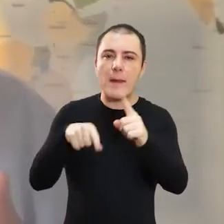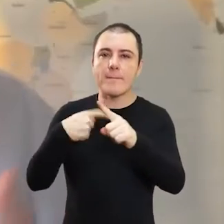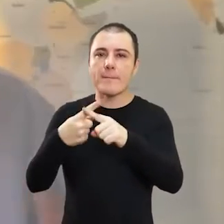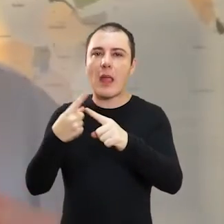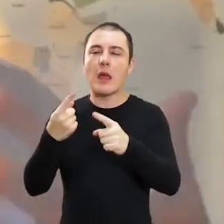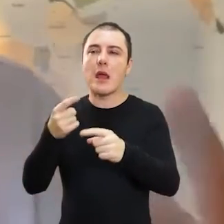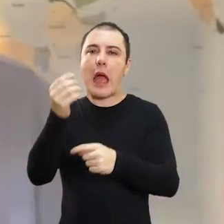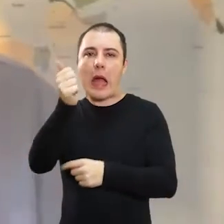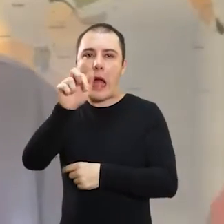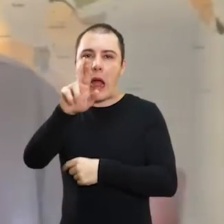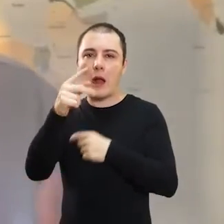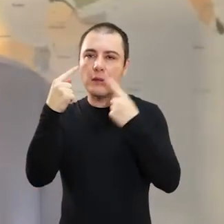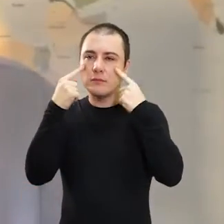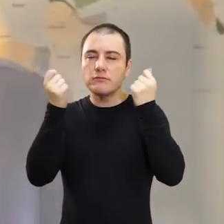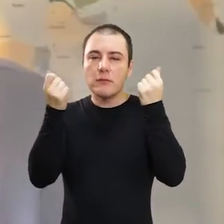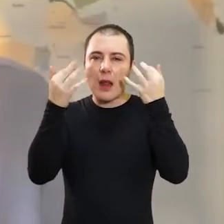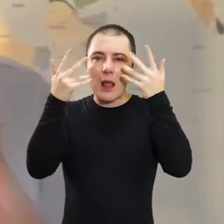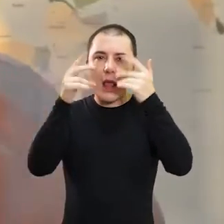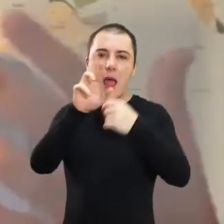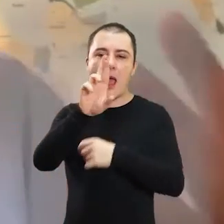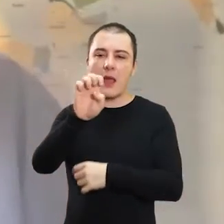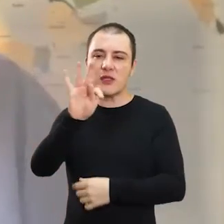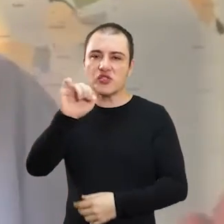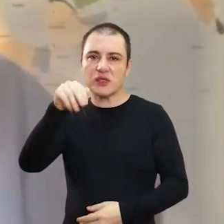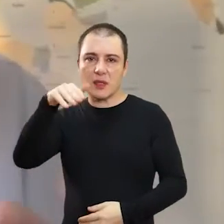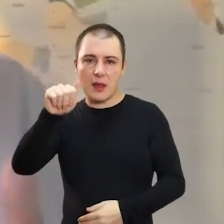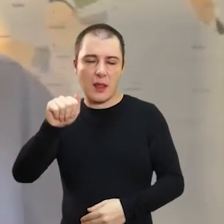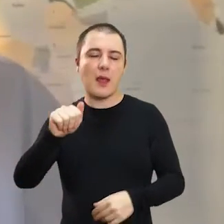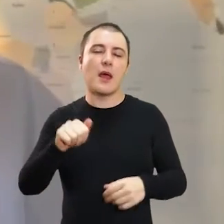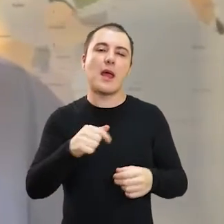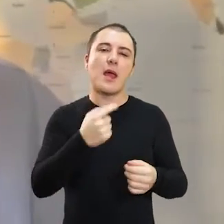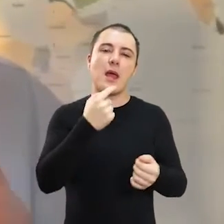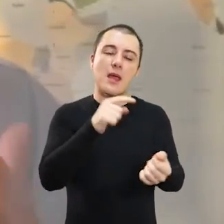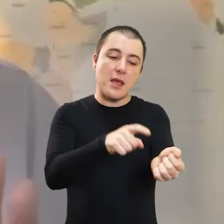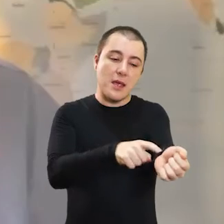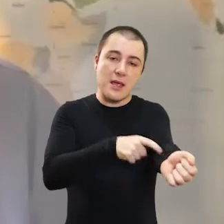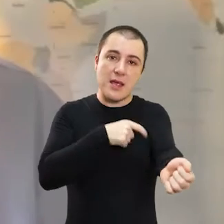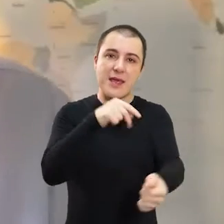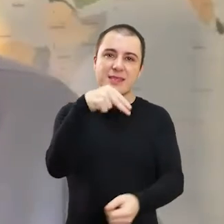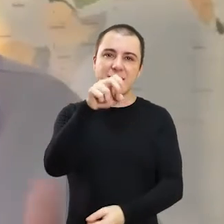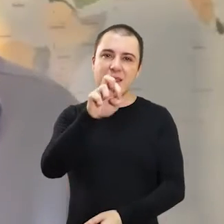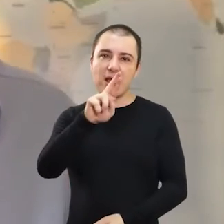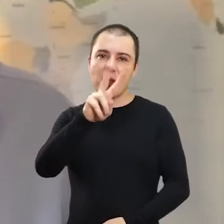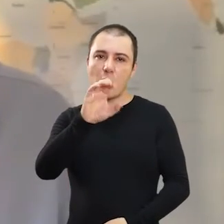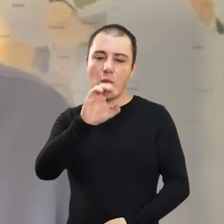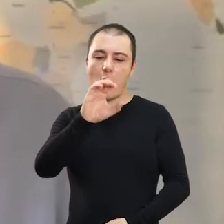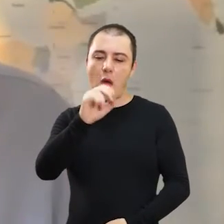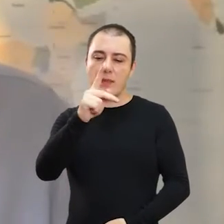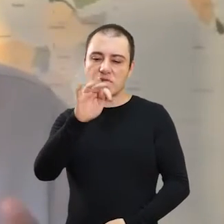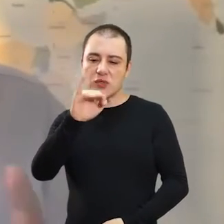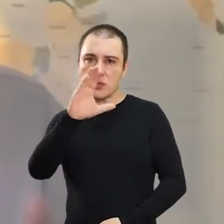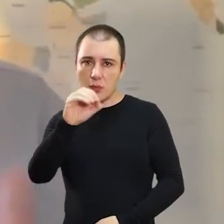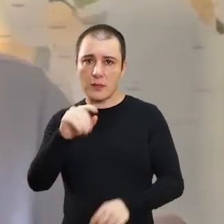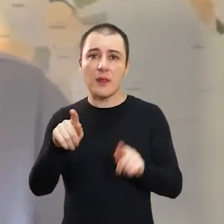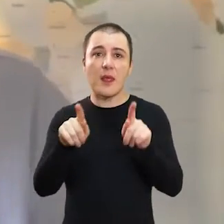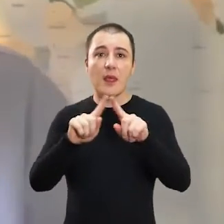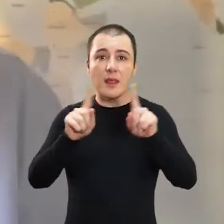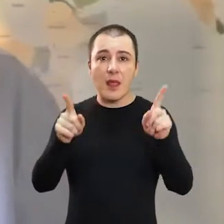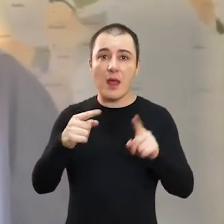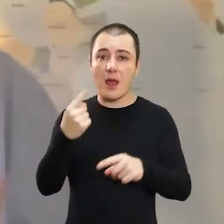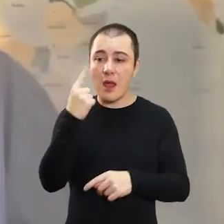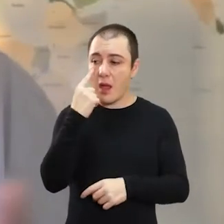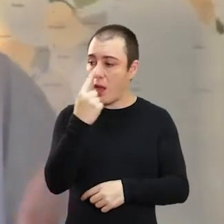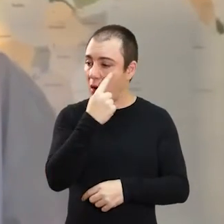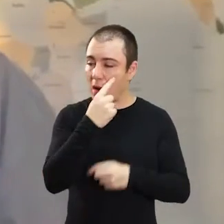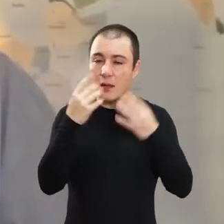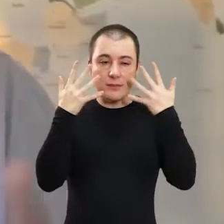que leva o oxigênio à retina e o nervo óptico, e essa deficiência ao longo do tempo de nutrição, né, vamos